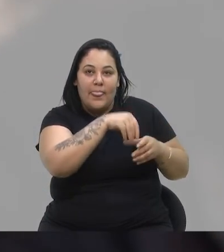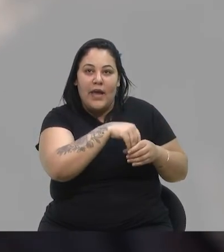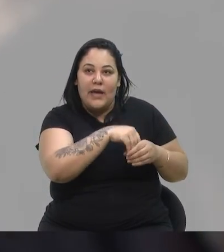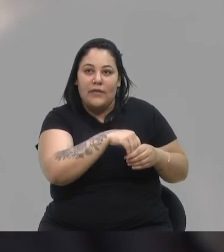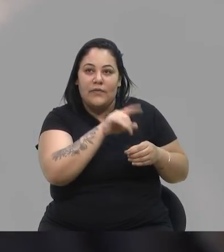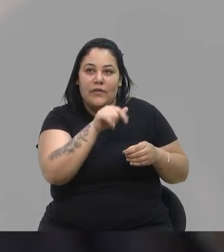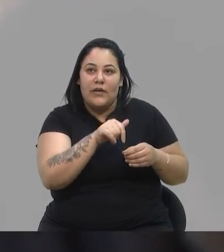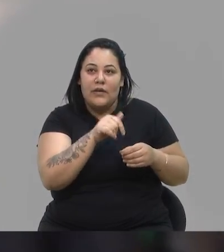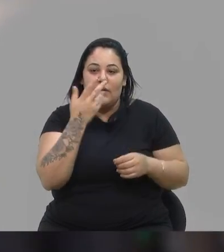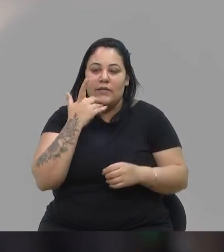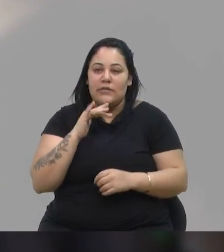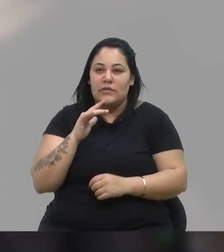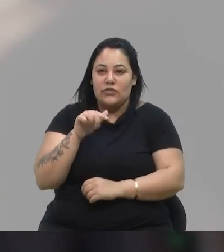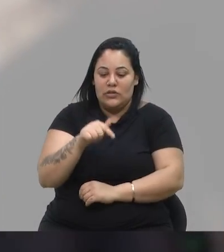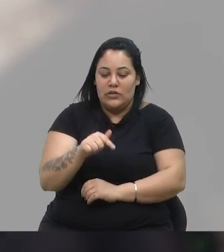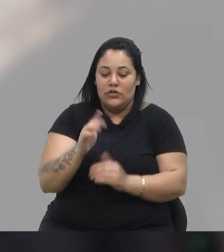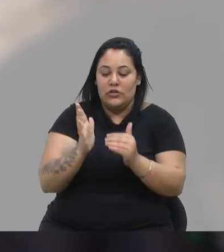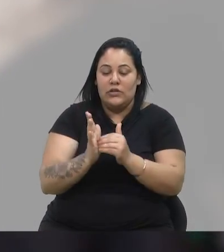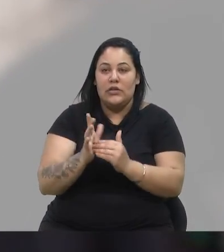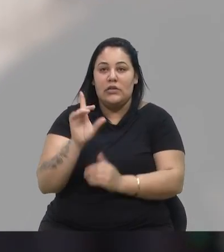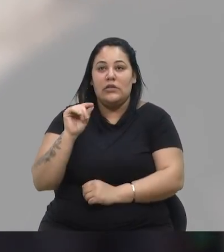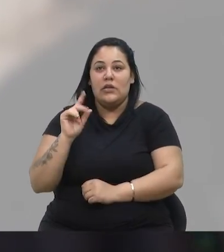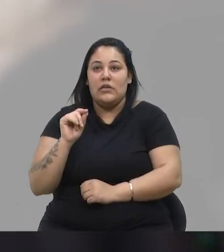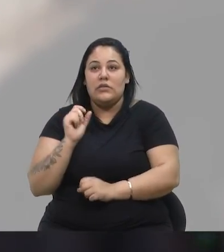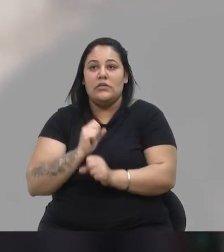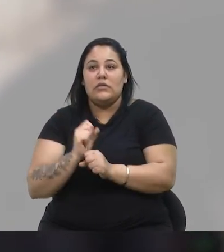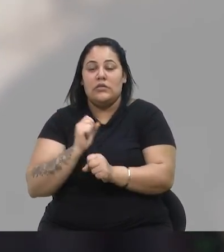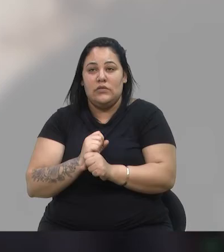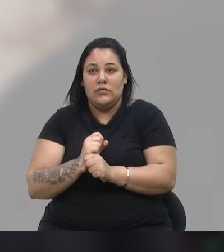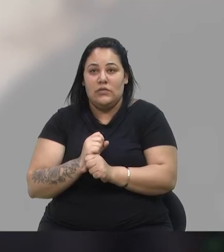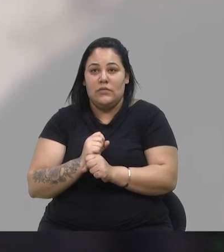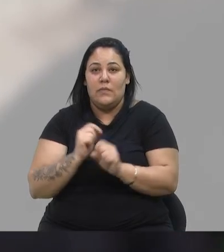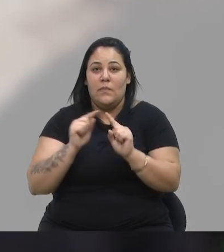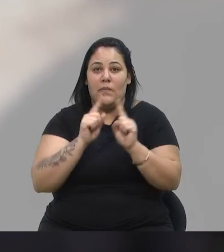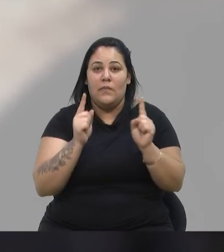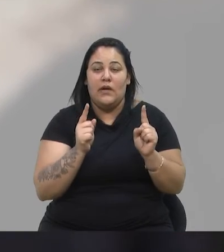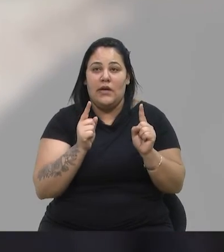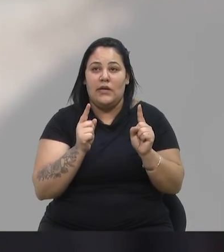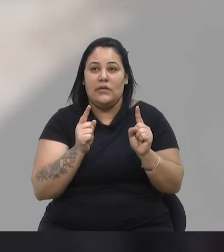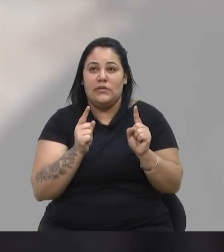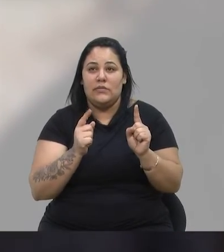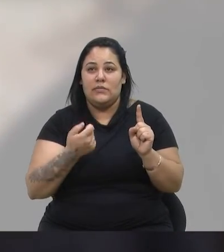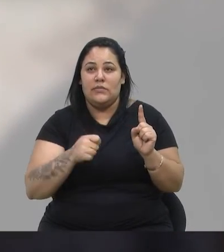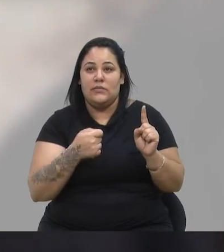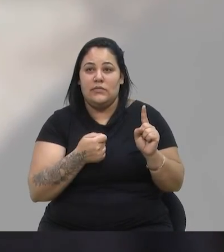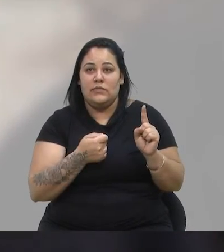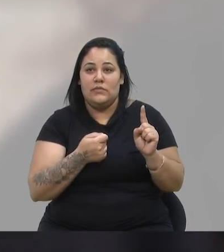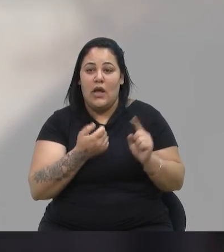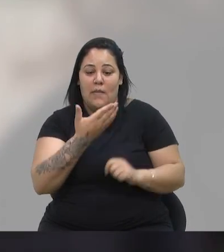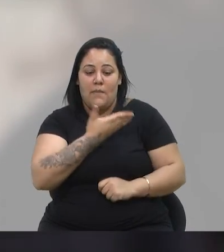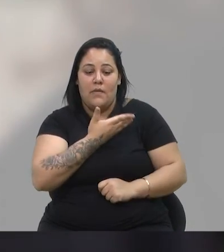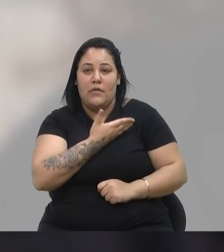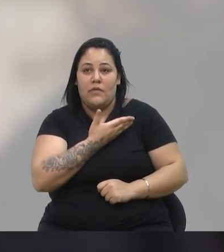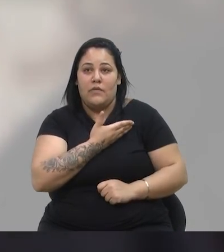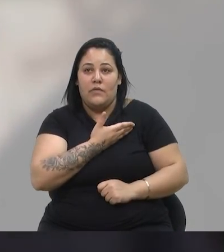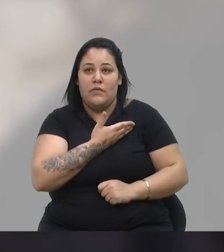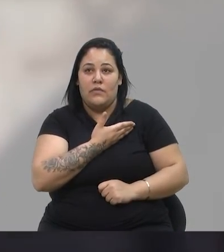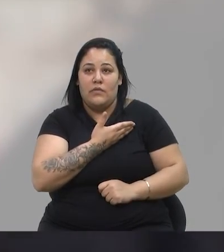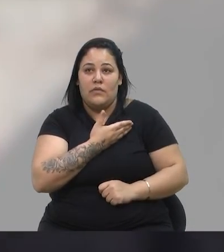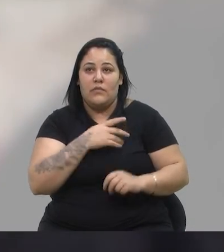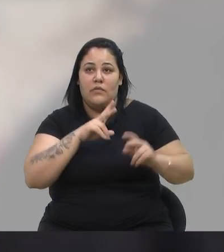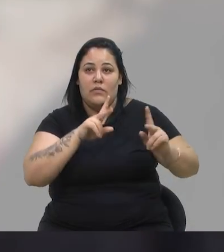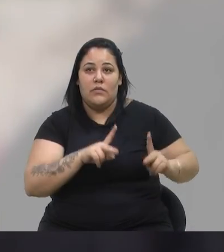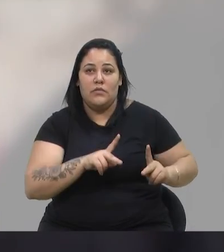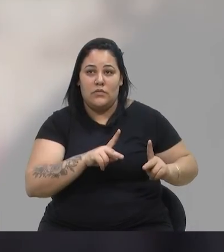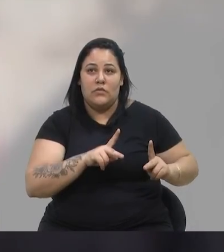E daí eu não entendi e pensei, o que é coragem? E daí depois falou, o que significa